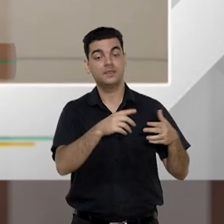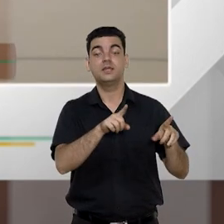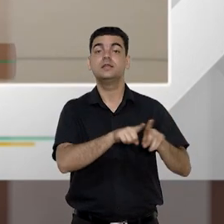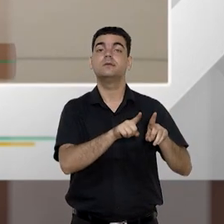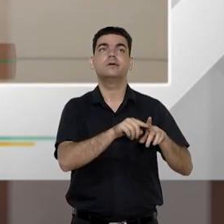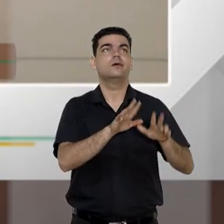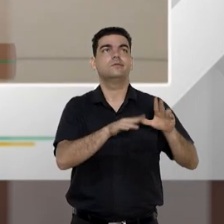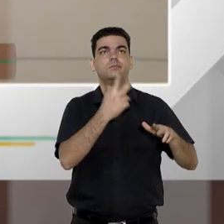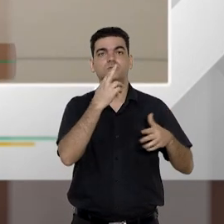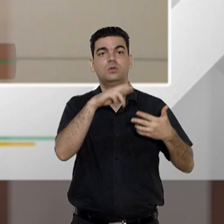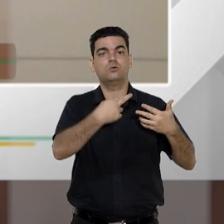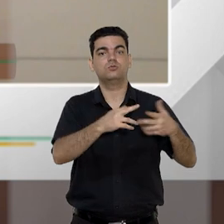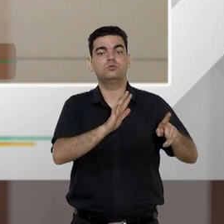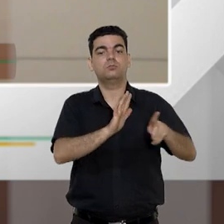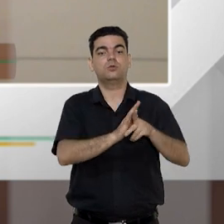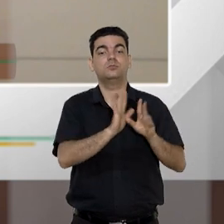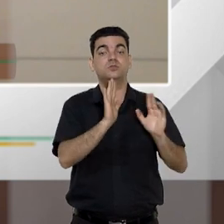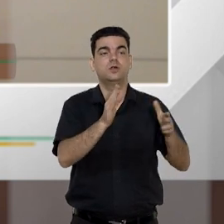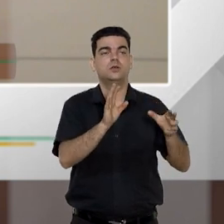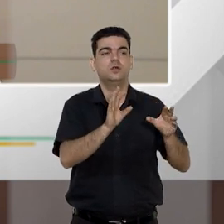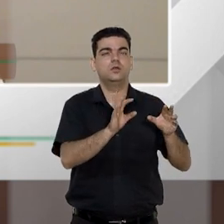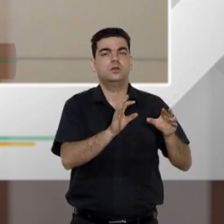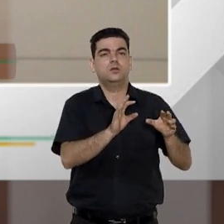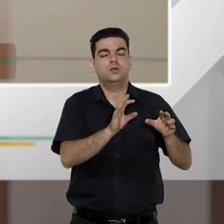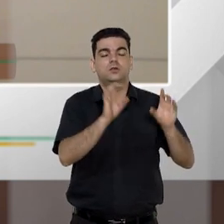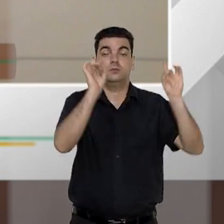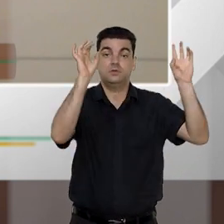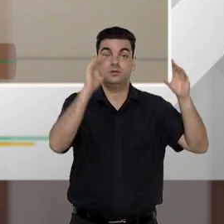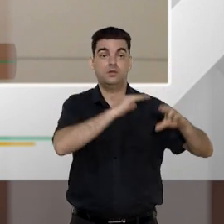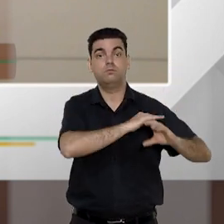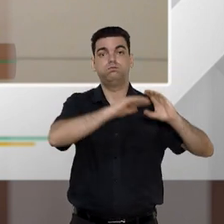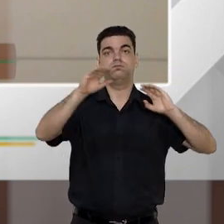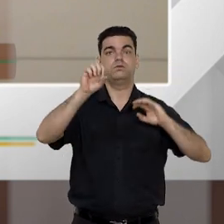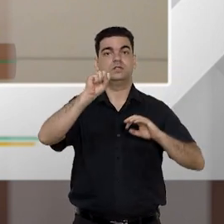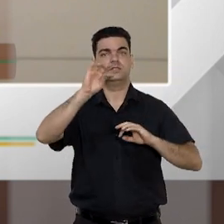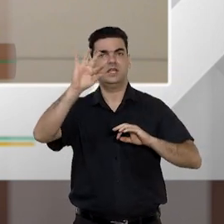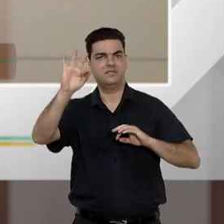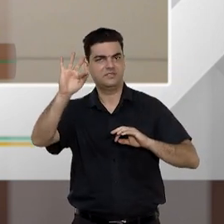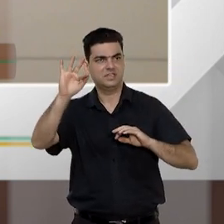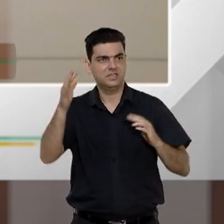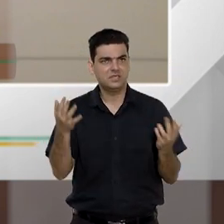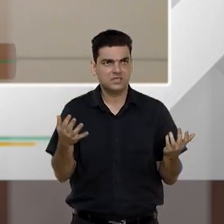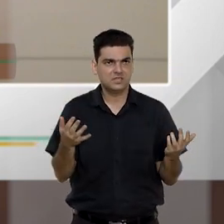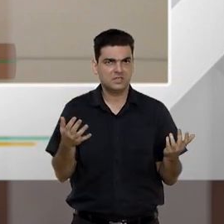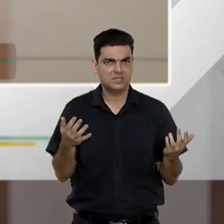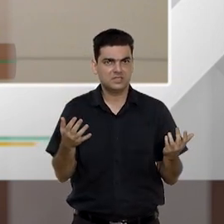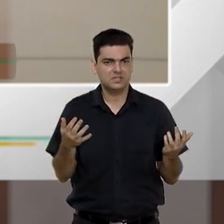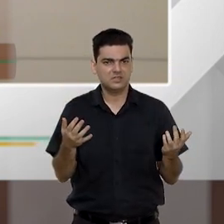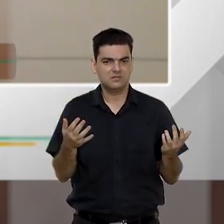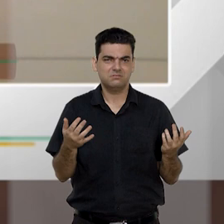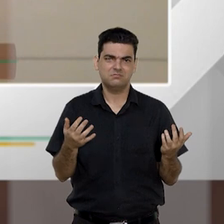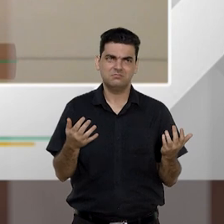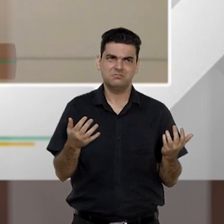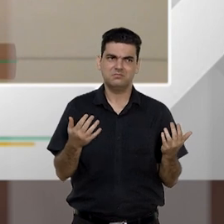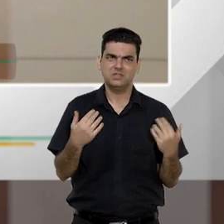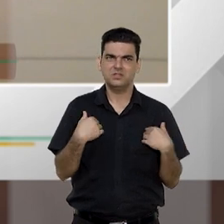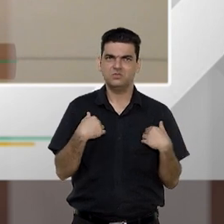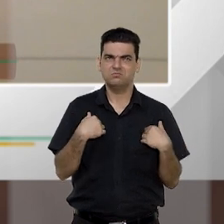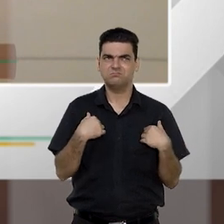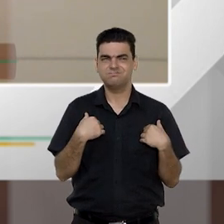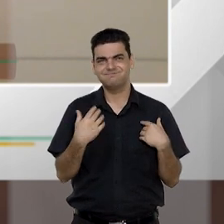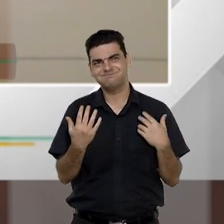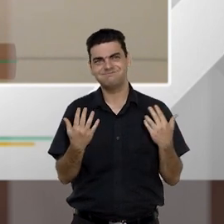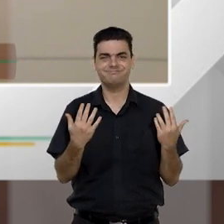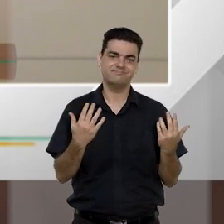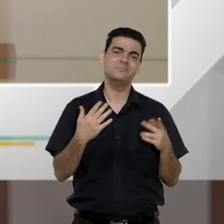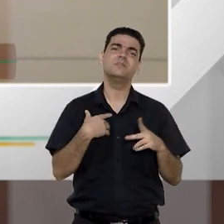as turmas recursais e eventualmente o recurso apenas encaminhado, recurso extraordinário ao Supremo Tribunal Federal. Mas ao